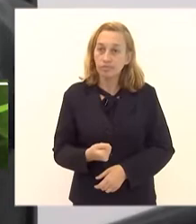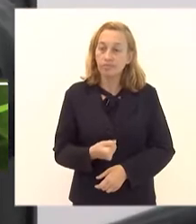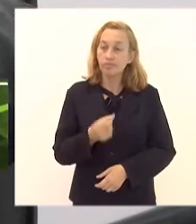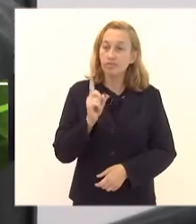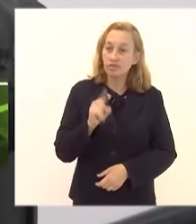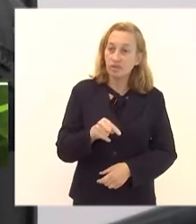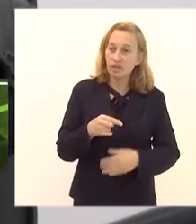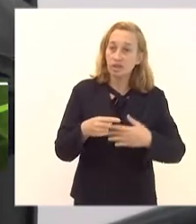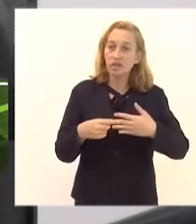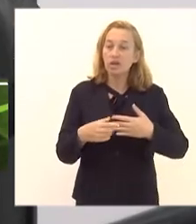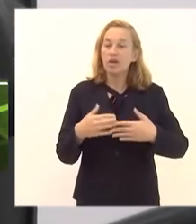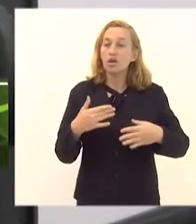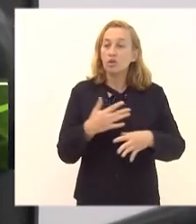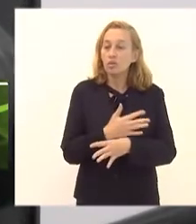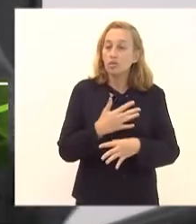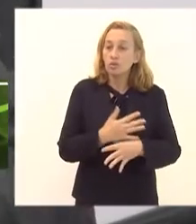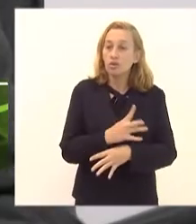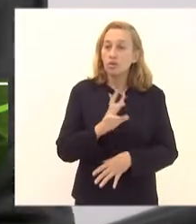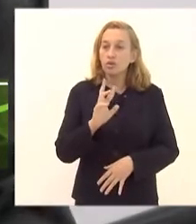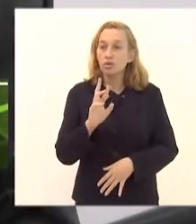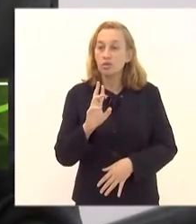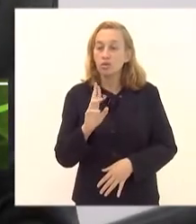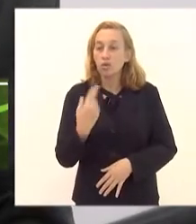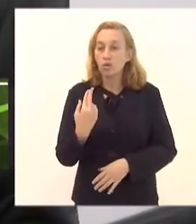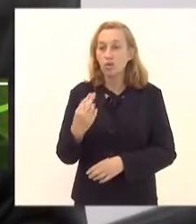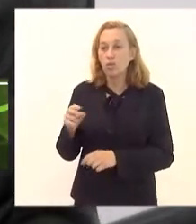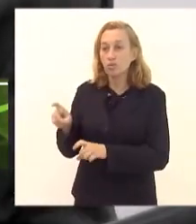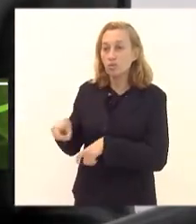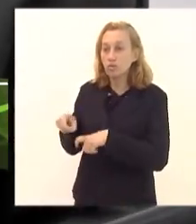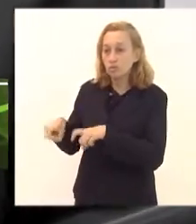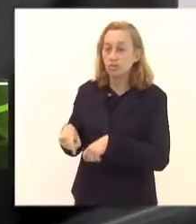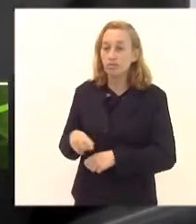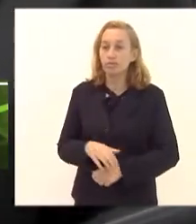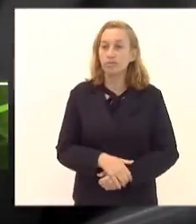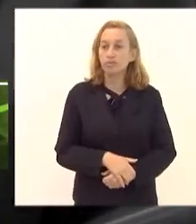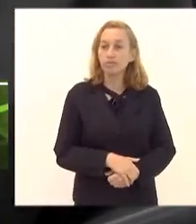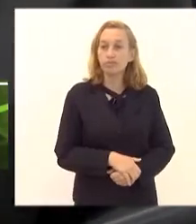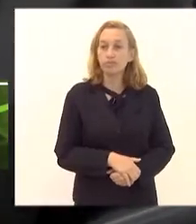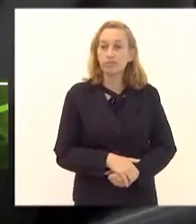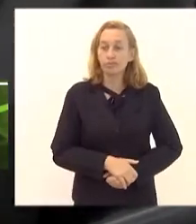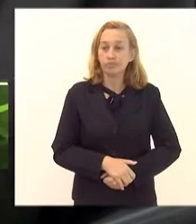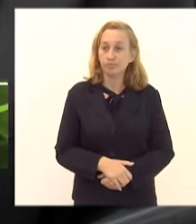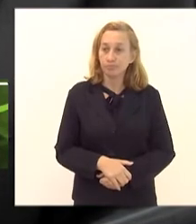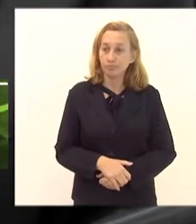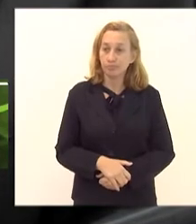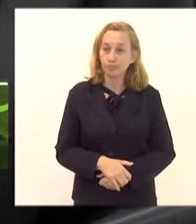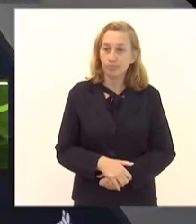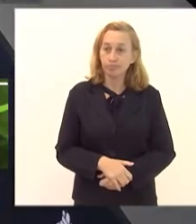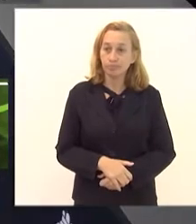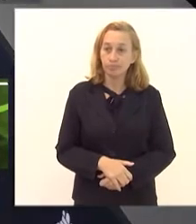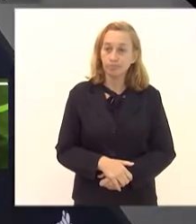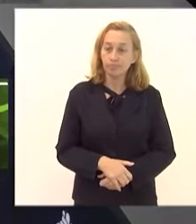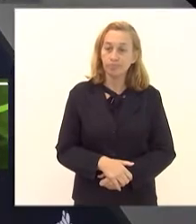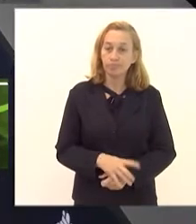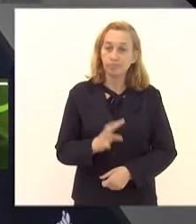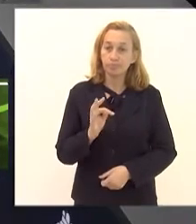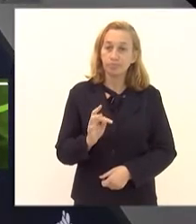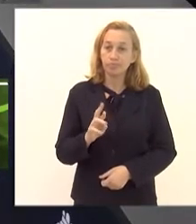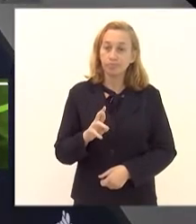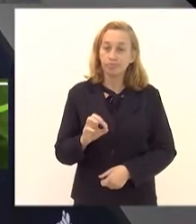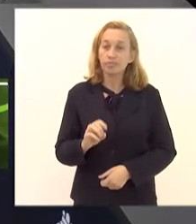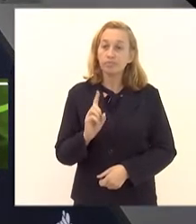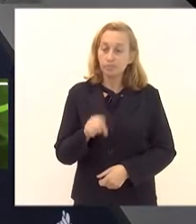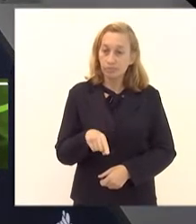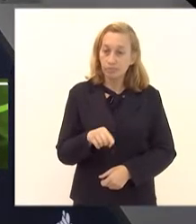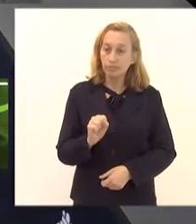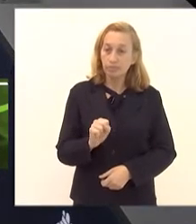urbano, se é rural, por que está canalizando, etc. Por favor. Quer responder? O trecho é urbano.